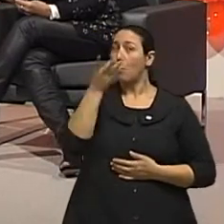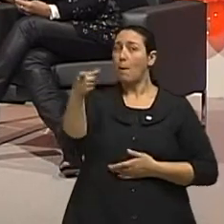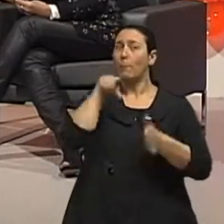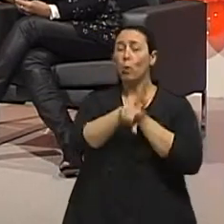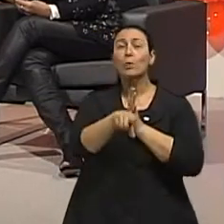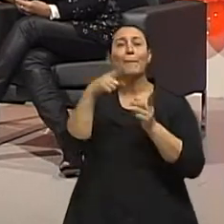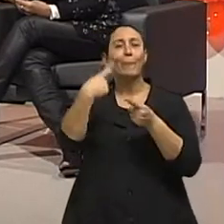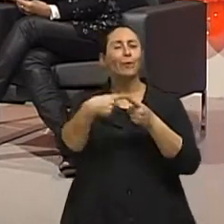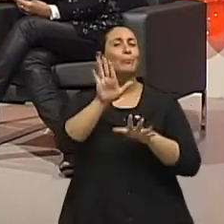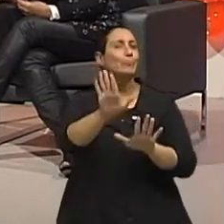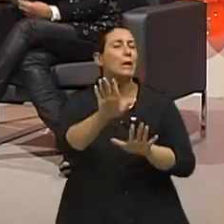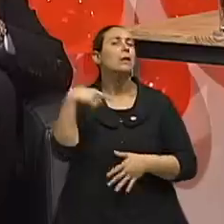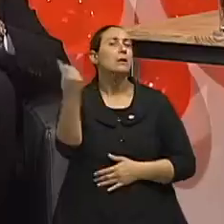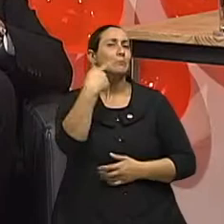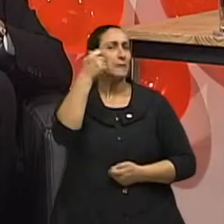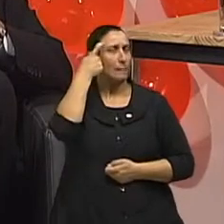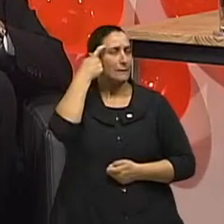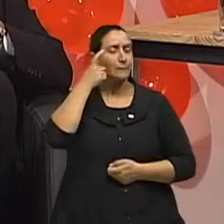Na verdade, a gente tem que levar em consideração o seguinte.